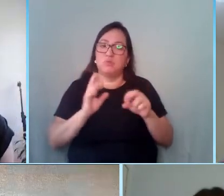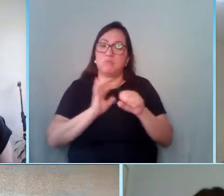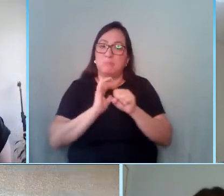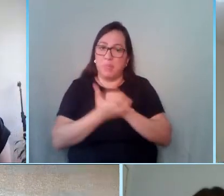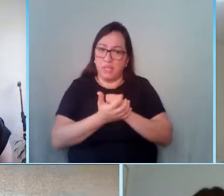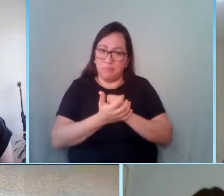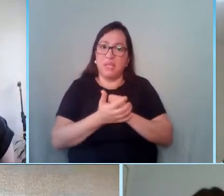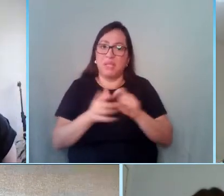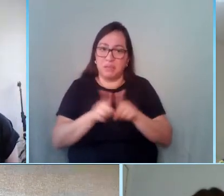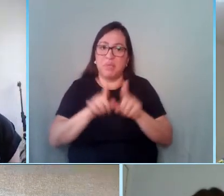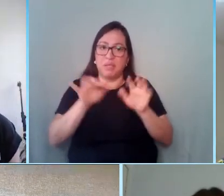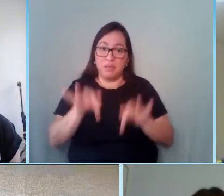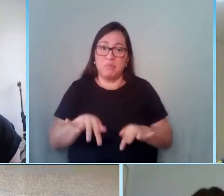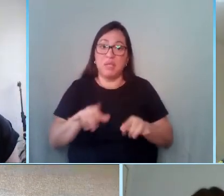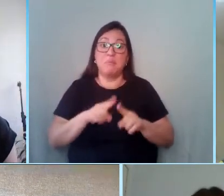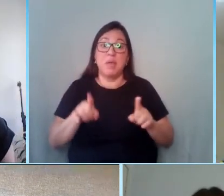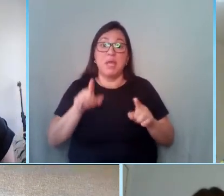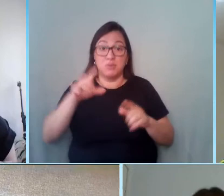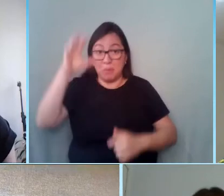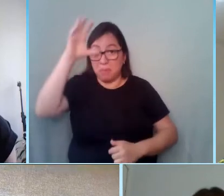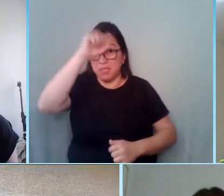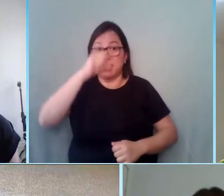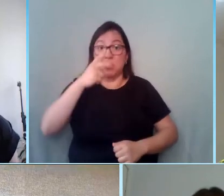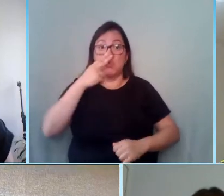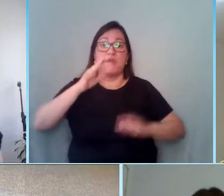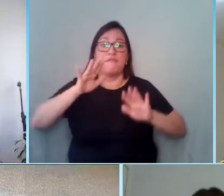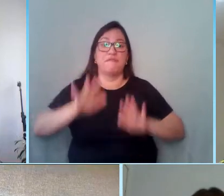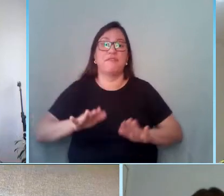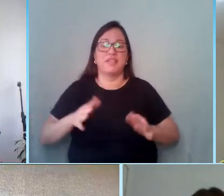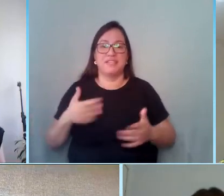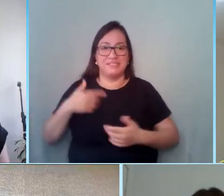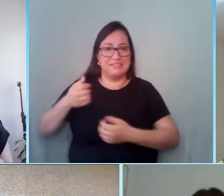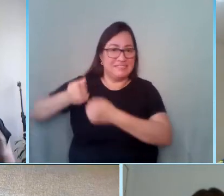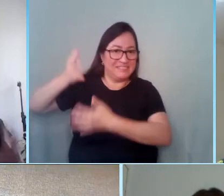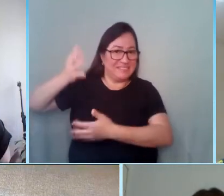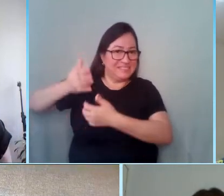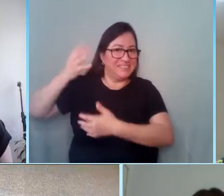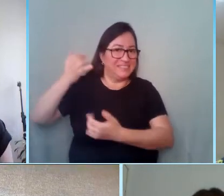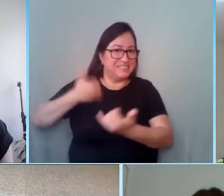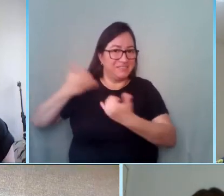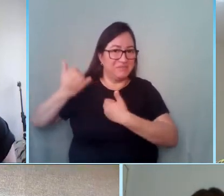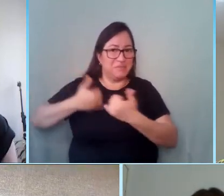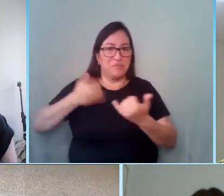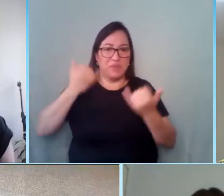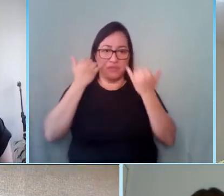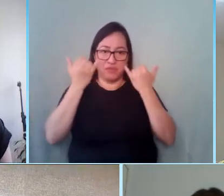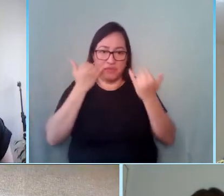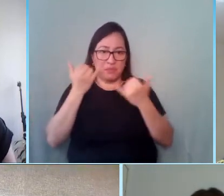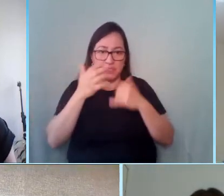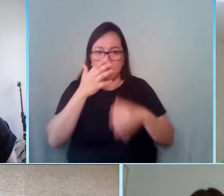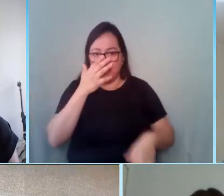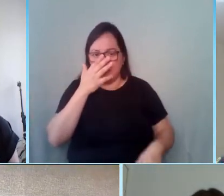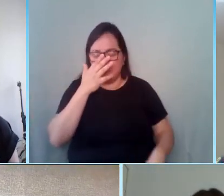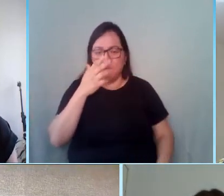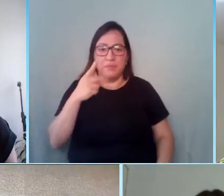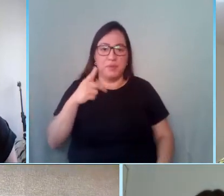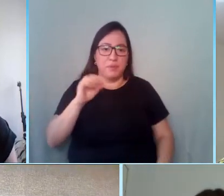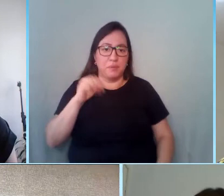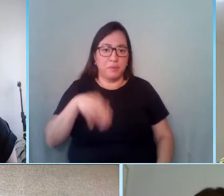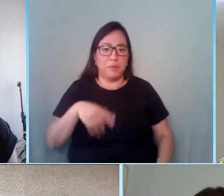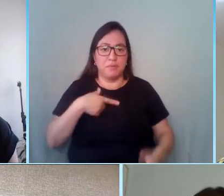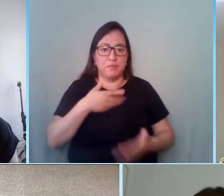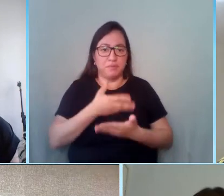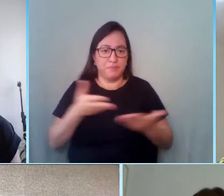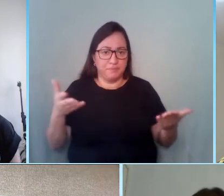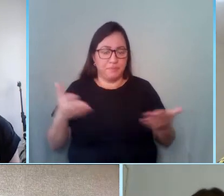ferramenta possa ficar. Então, me passaram a produção aí, né? Me passou alguns dados sobre o PIN Debate para eu compartilhar